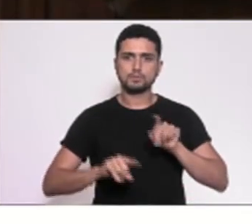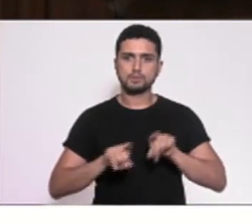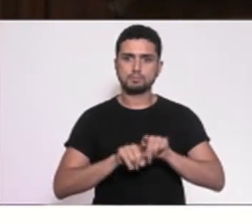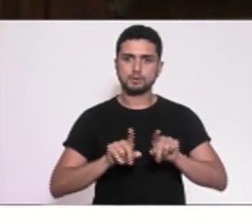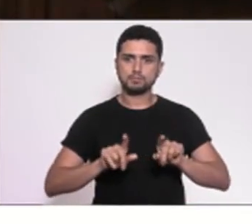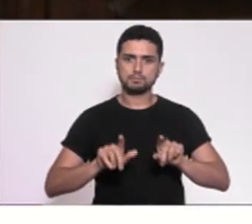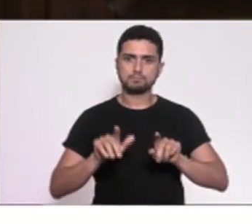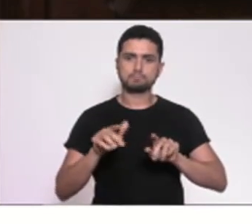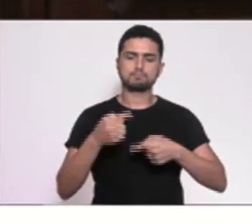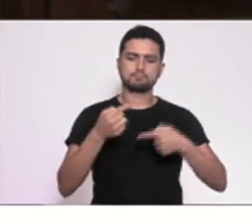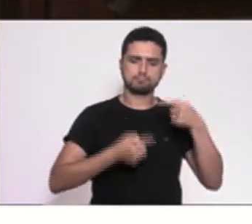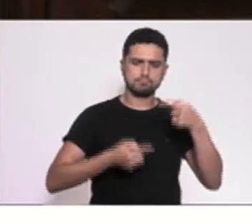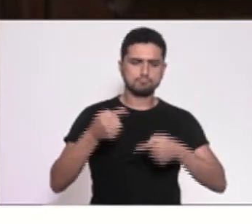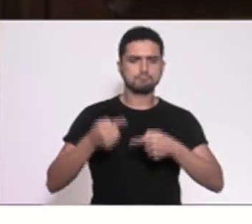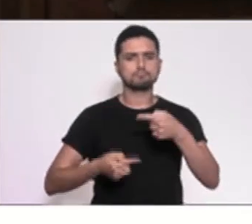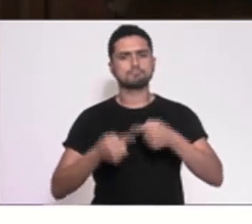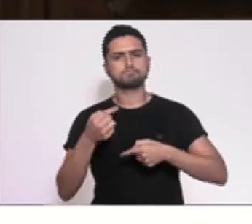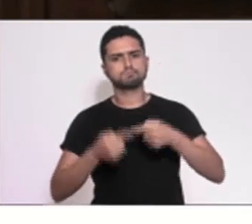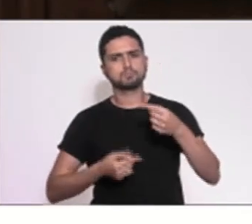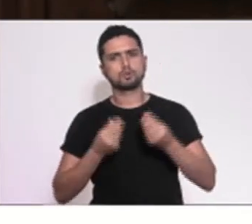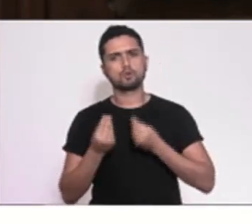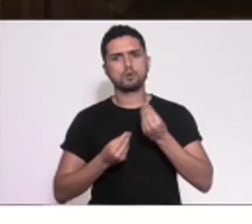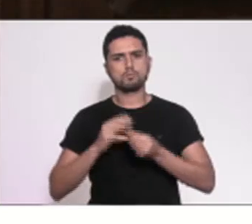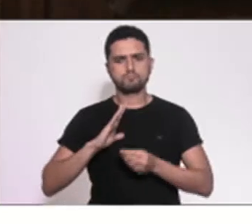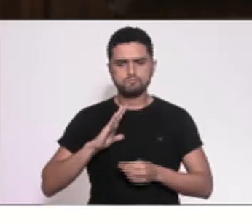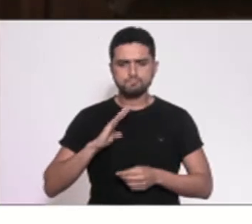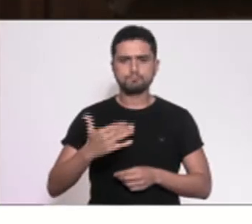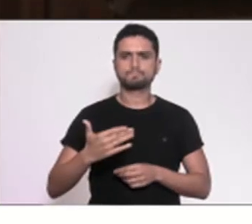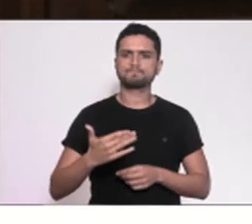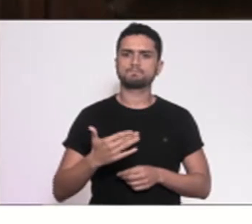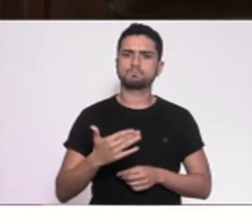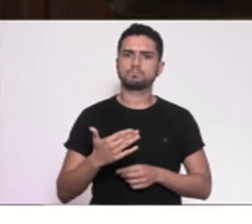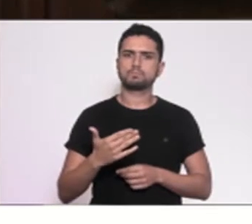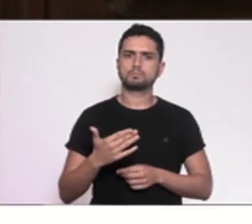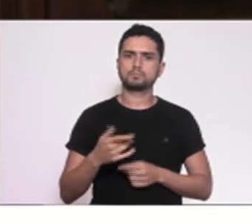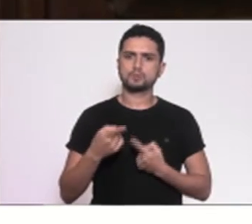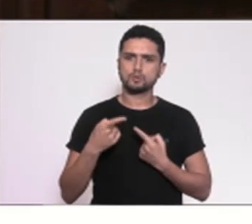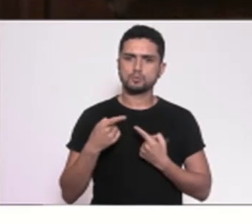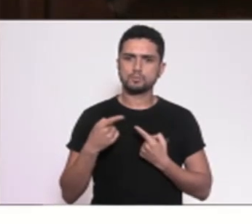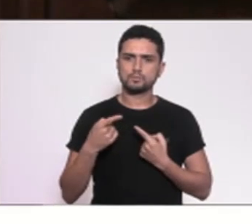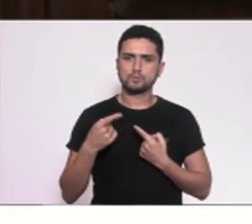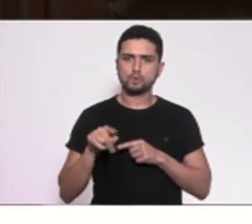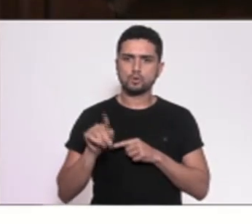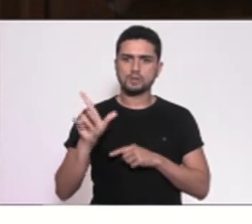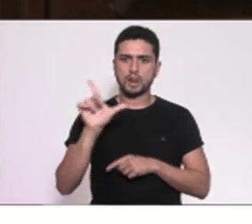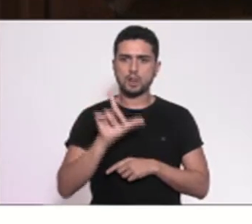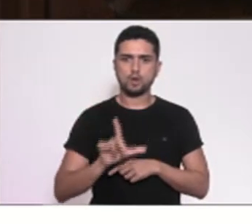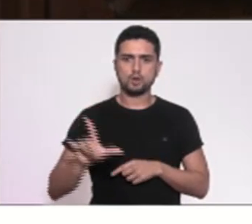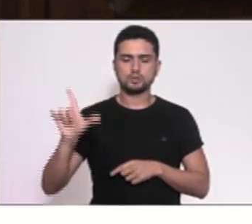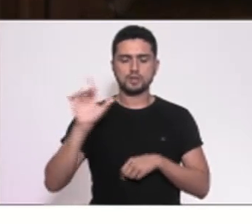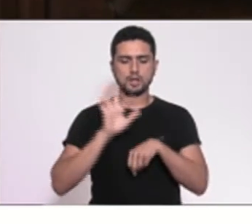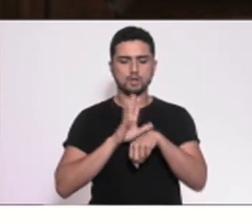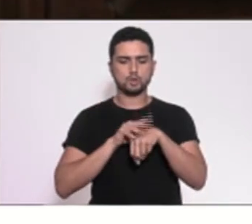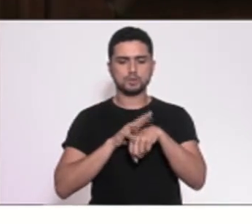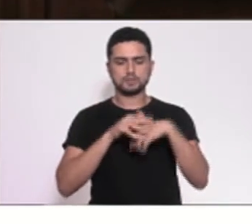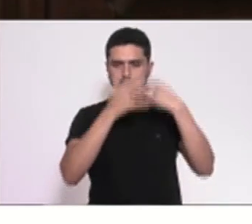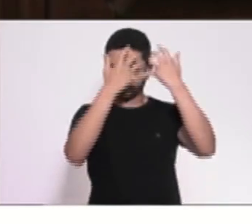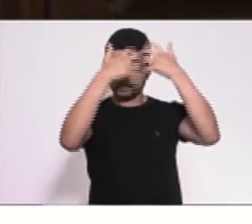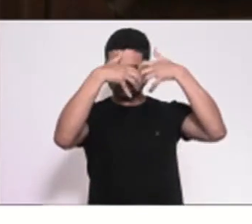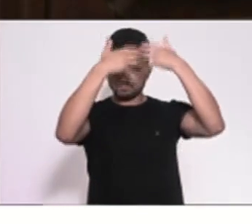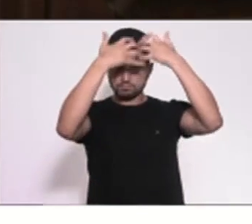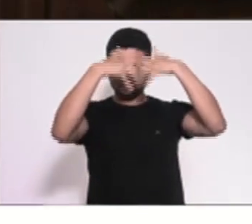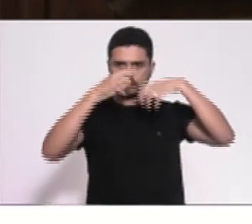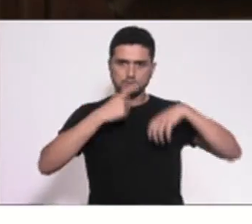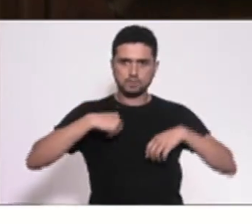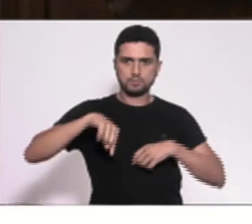iniciativas para que possa superar essa lógica de adoecimento mental, da saúde mental da